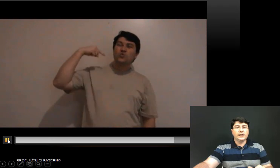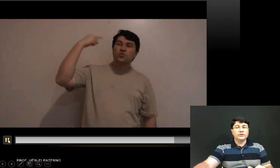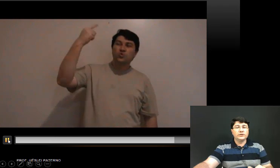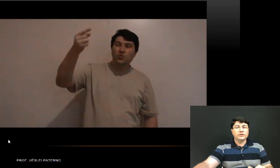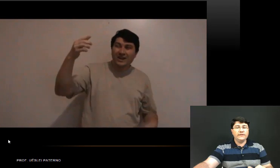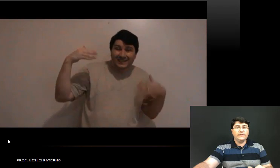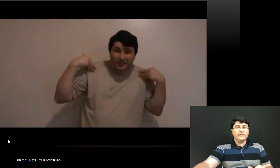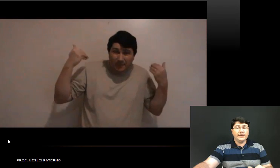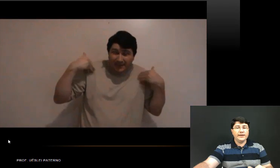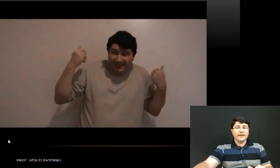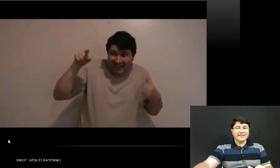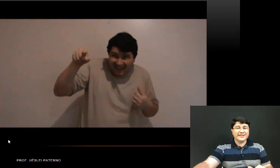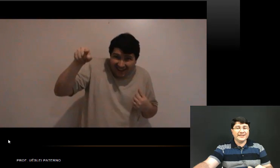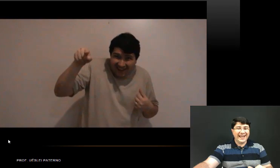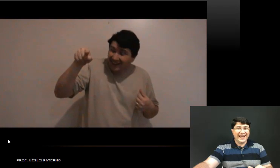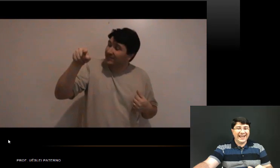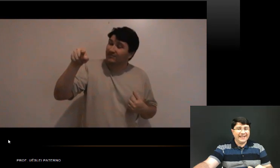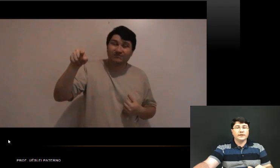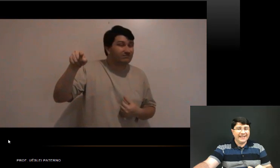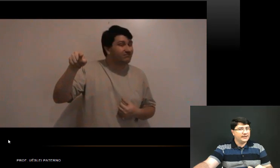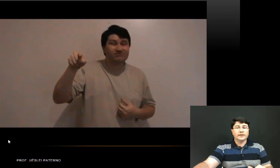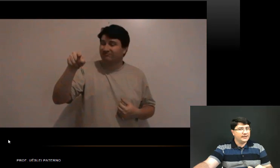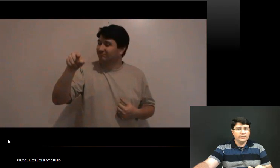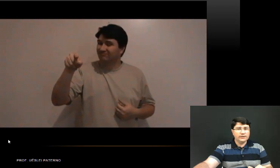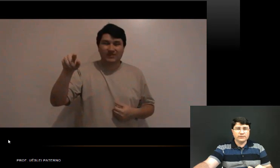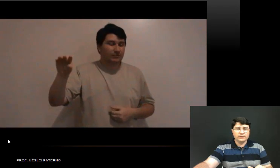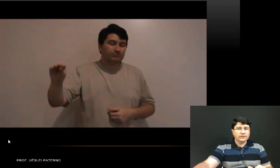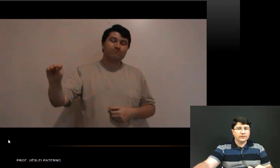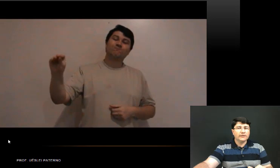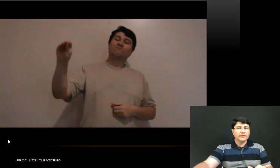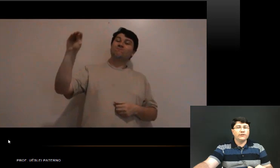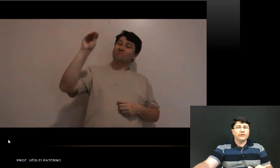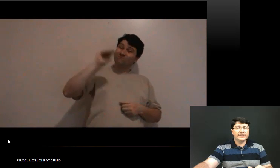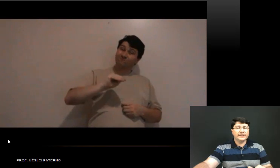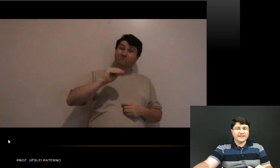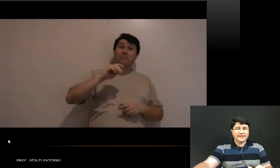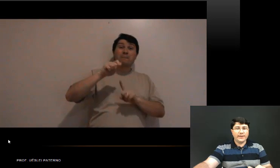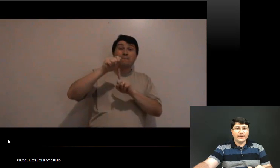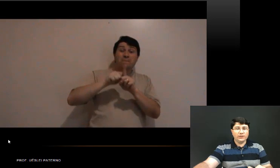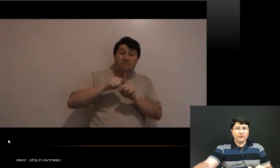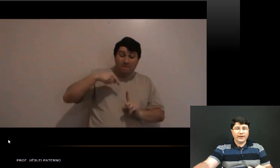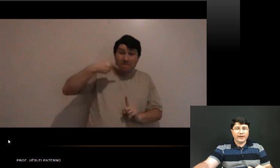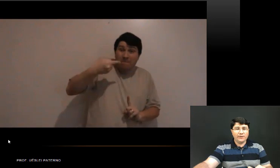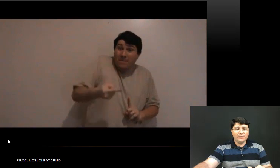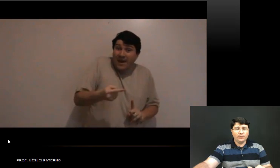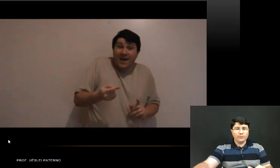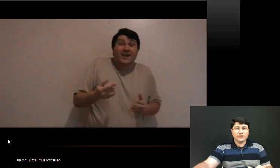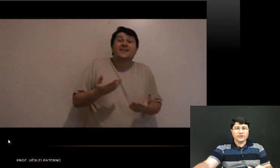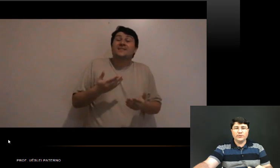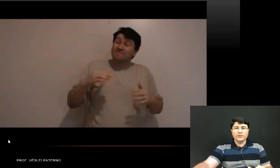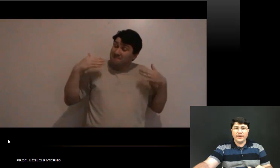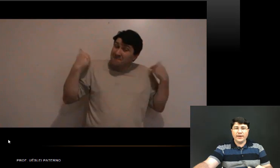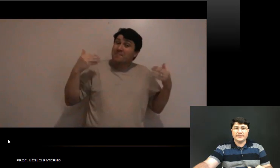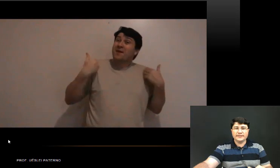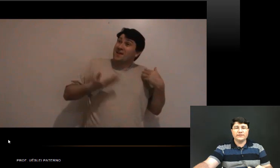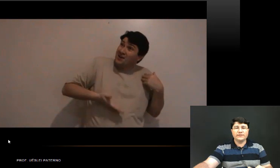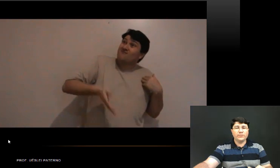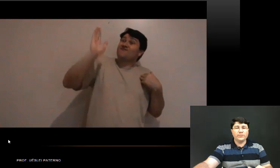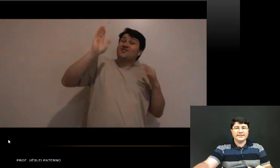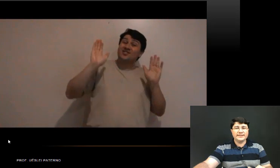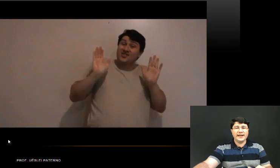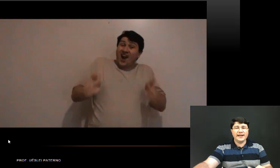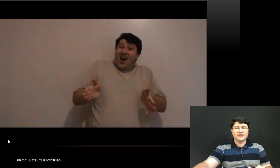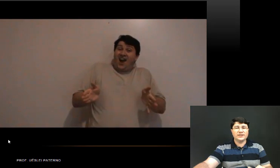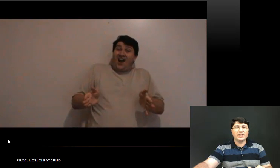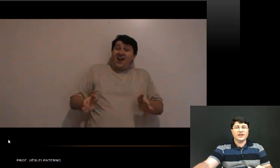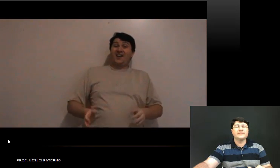Então, ano que vem, passear lá? Não! Foi antecipado para o próximo mês.